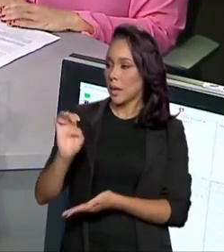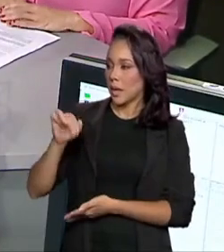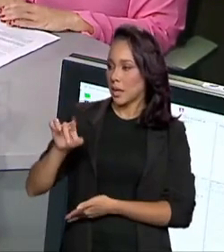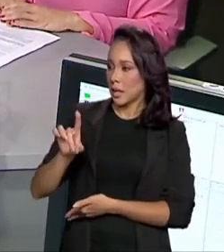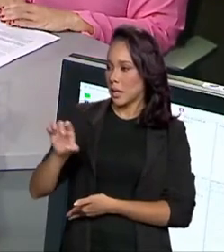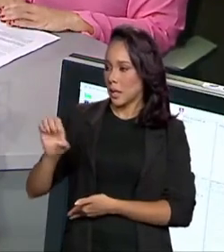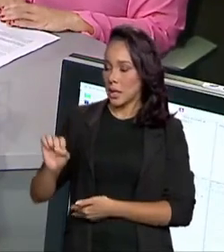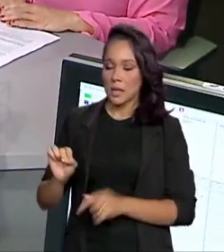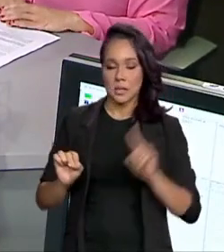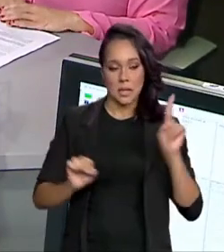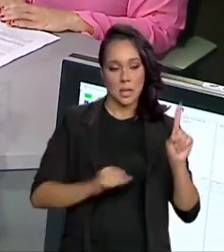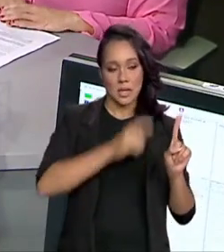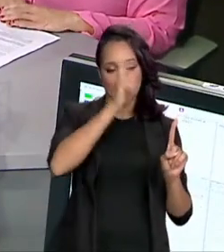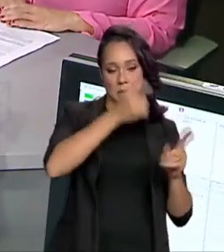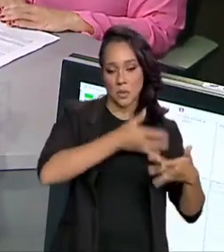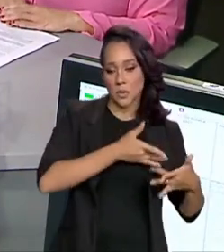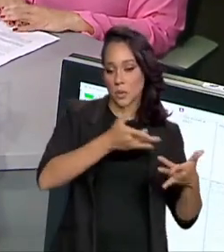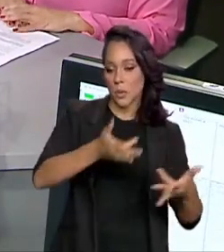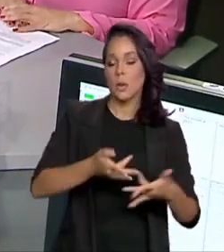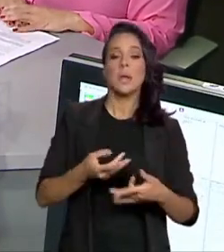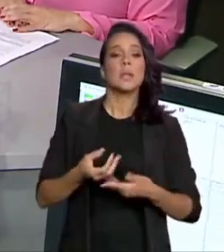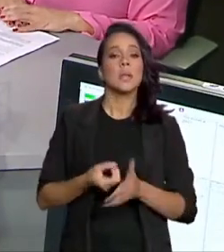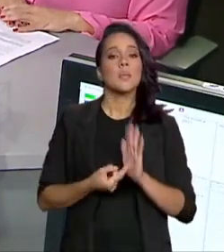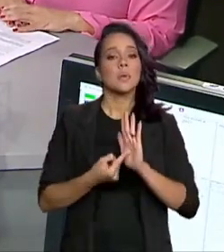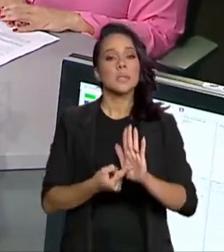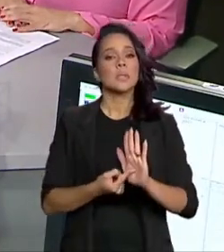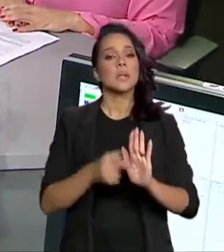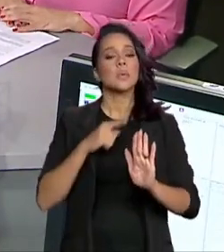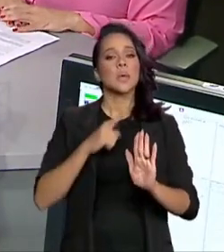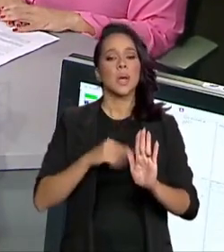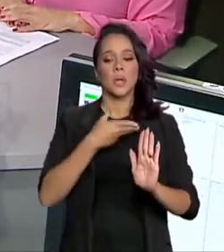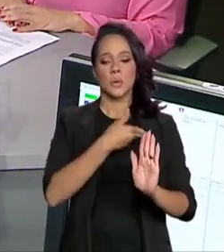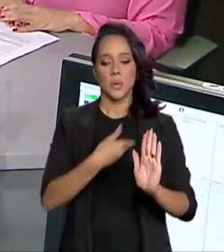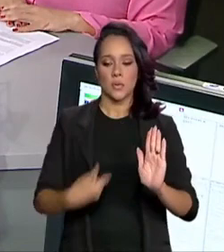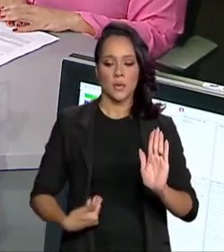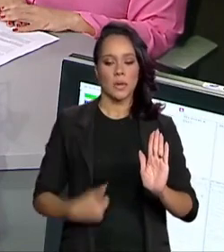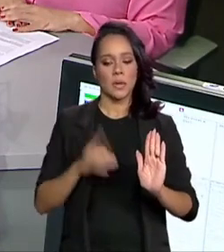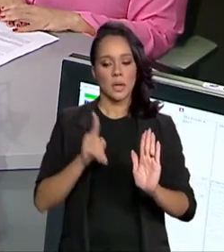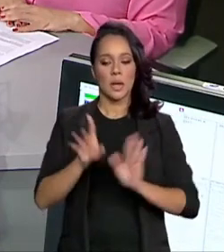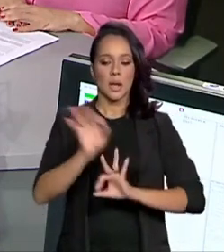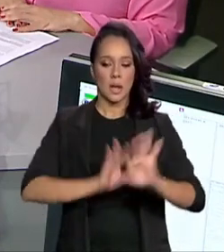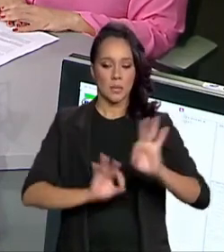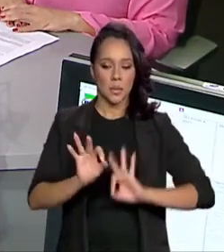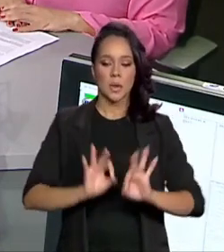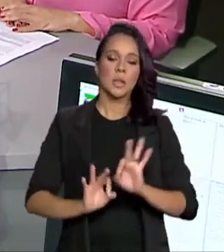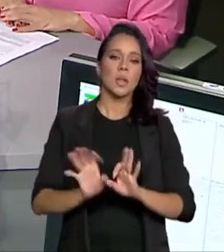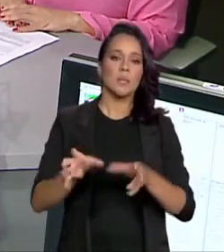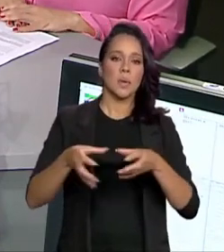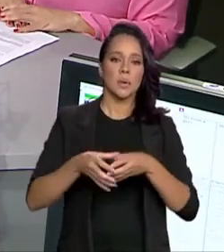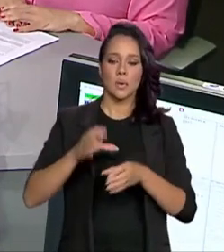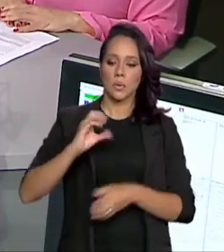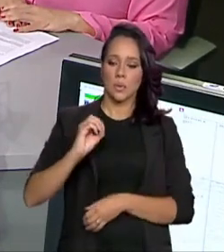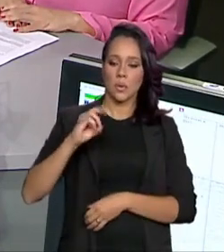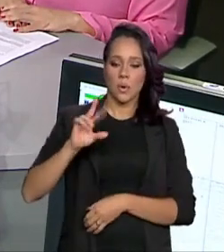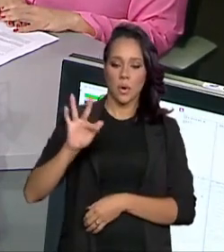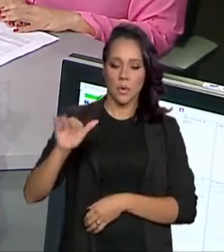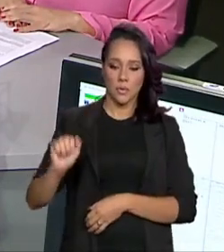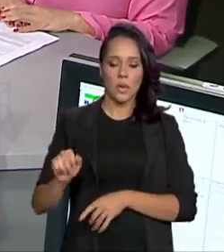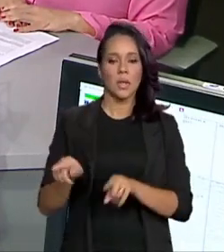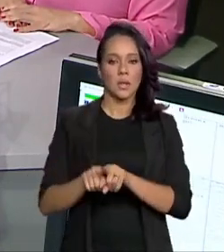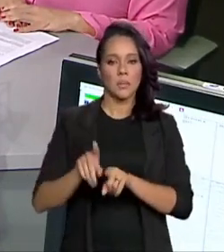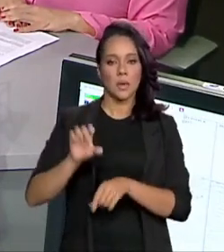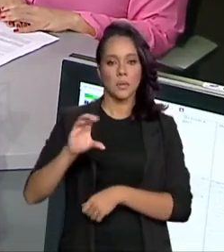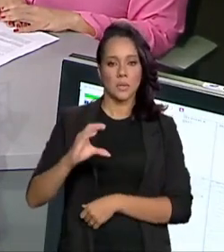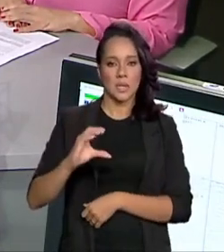e os doadores prevêem expressamente a existência da governança que era realizada por meio do COFA e do